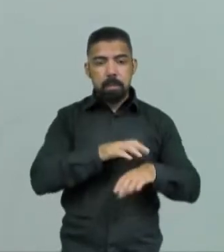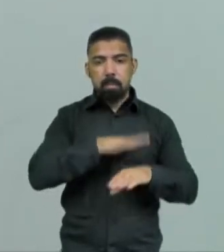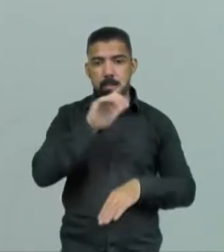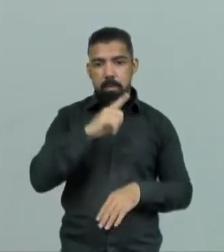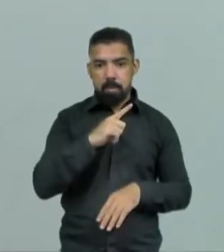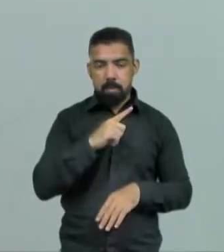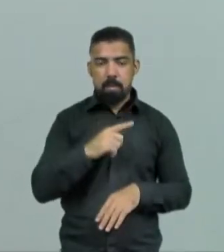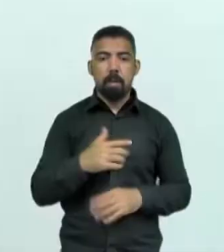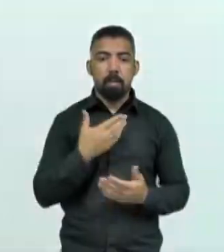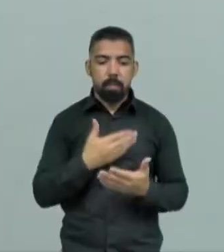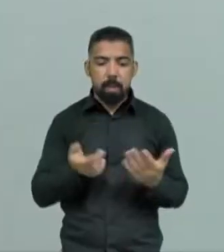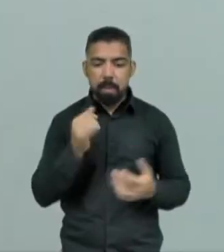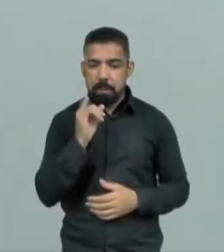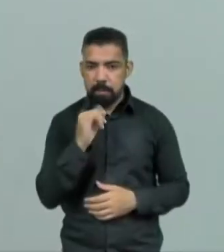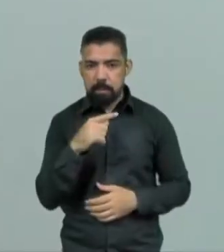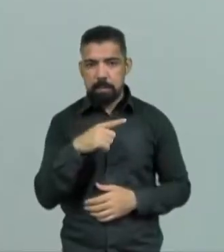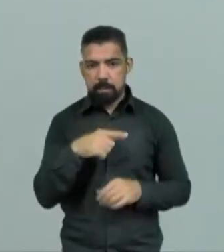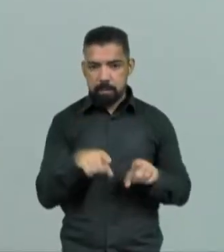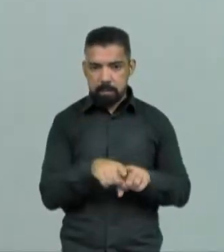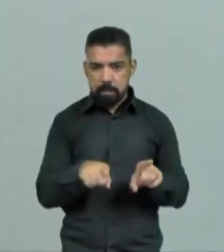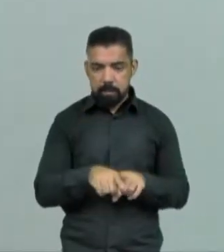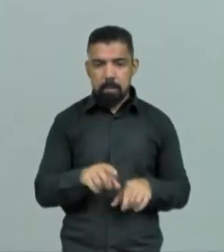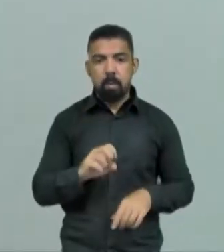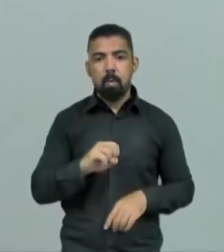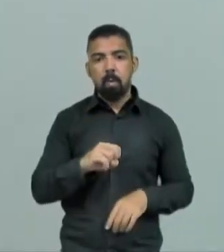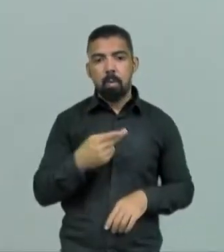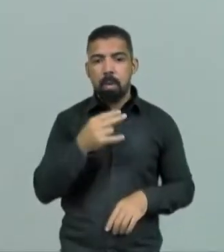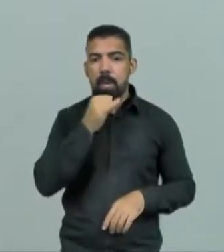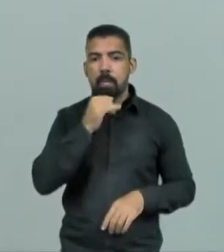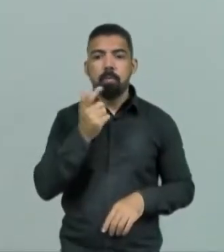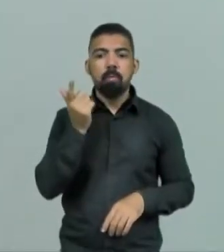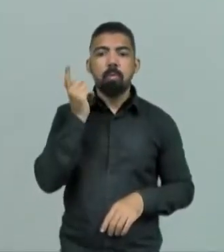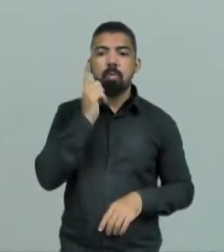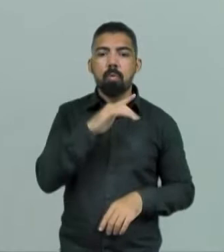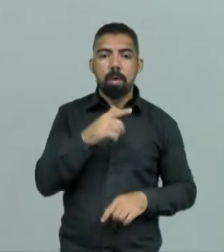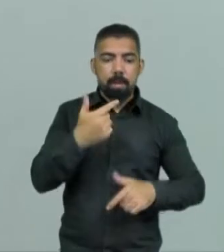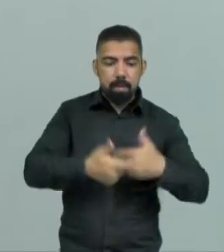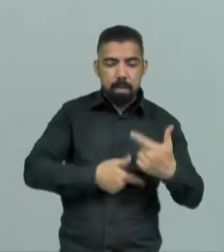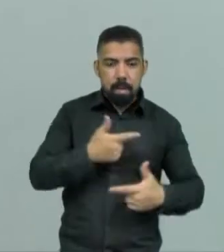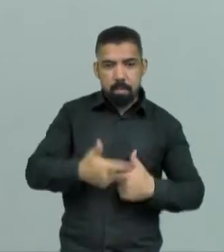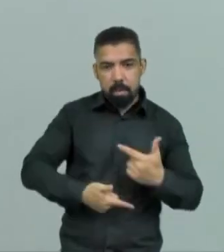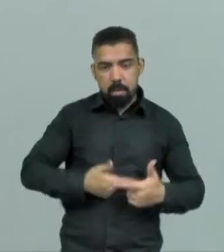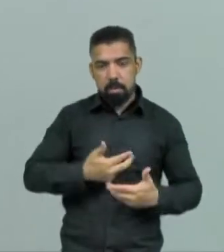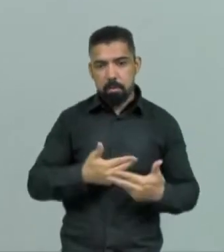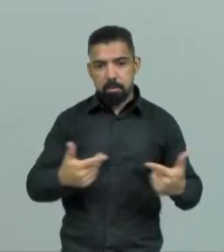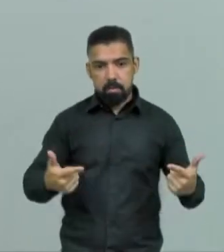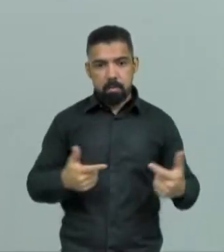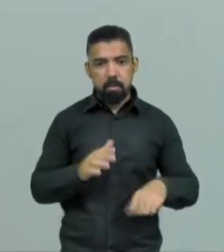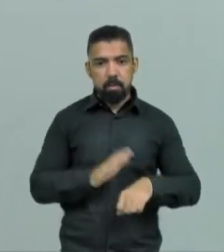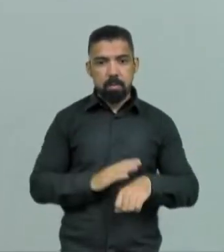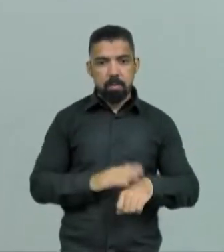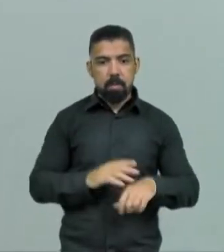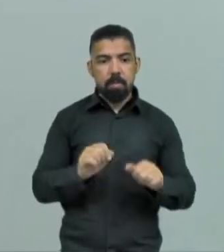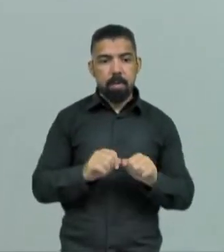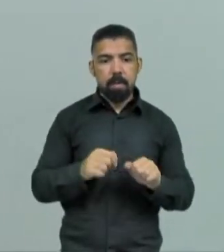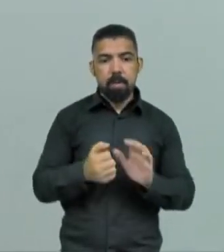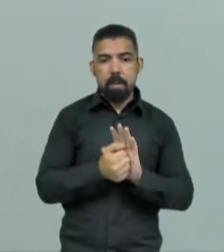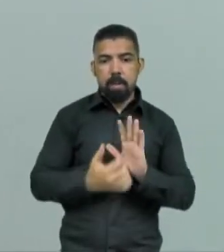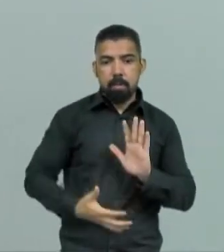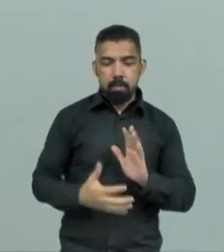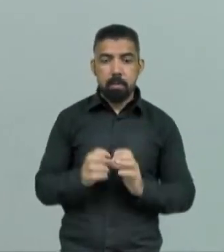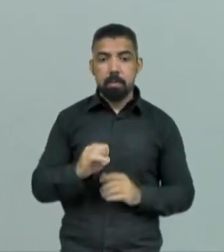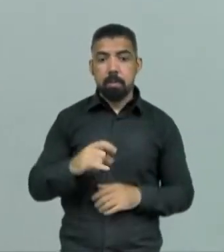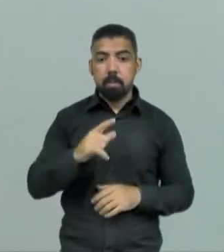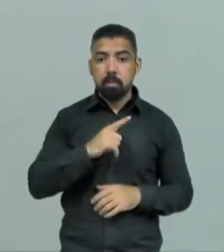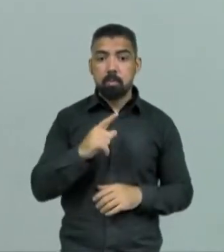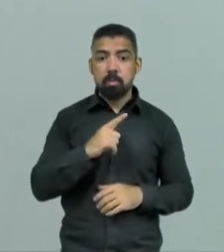de energia, perda de capacidade de trabalhar ou perda de capacidade de conseguir fazer suas atividades, se estiver